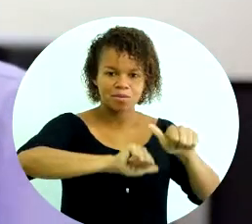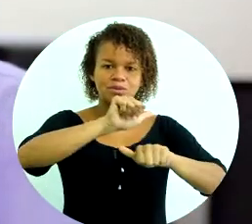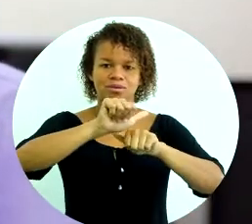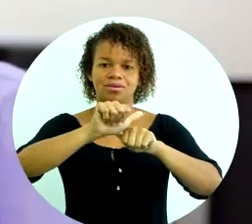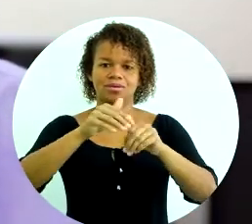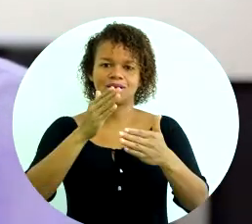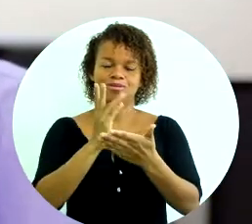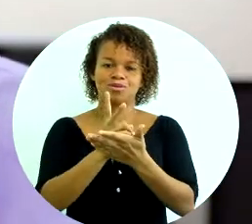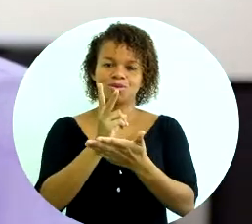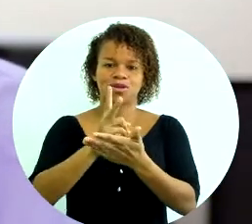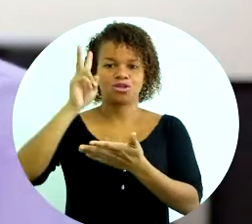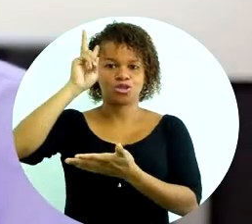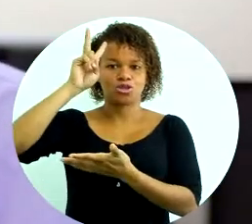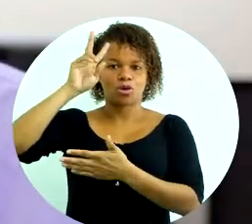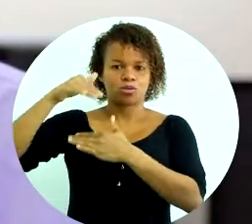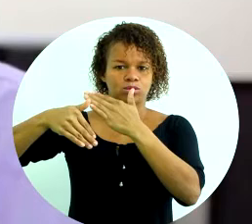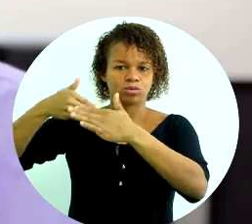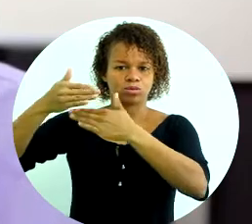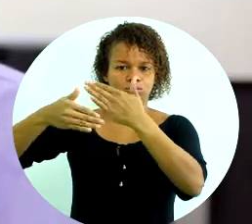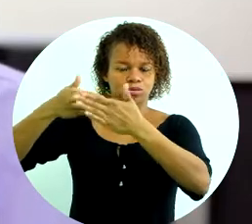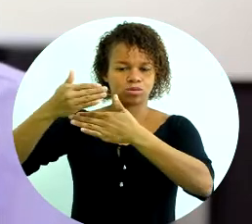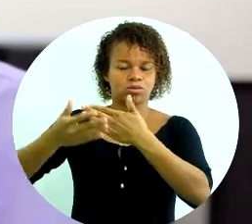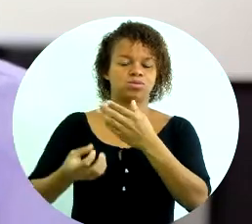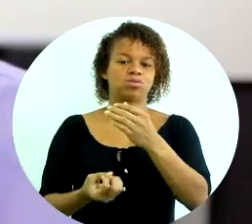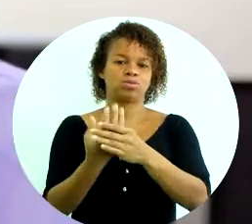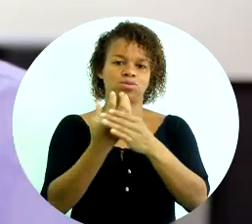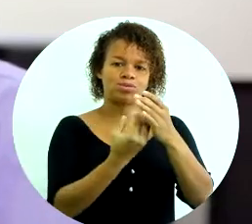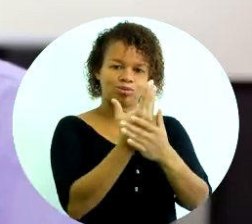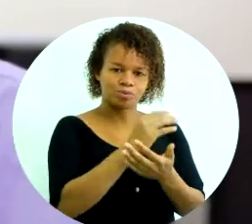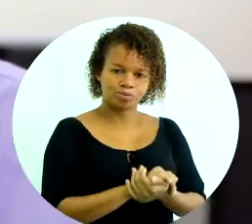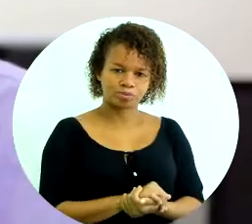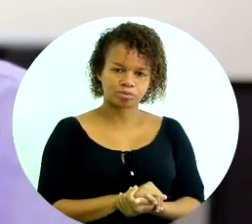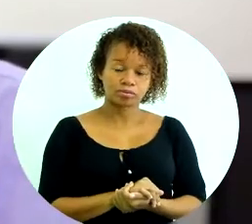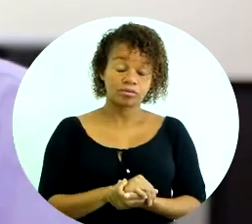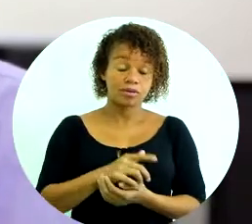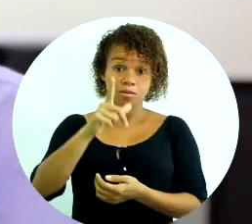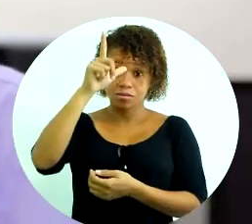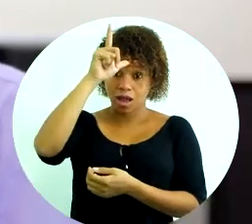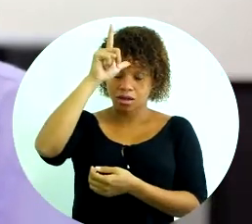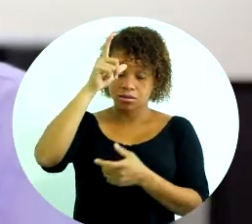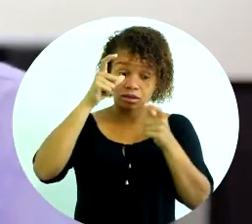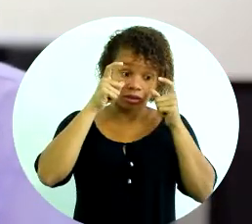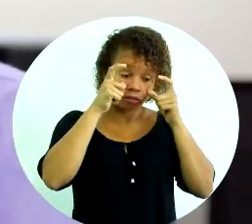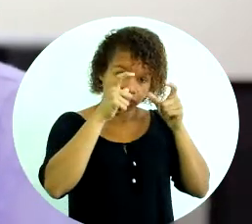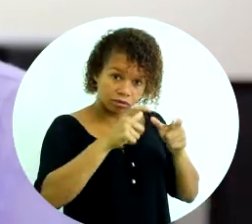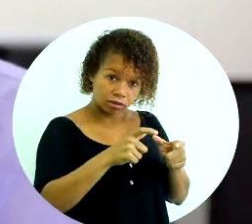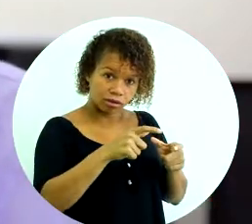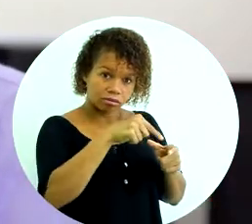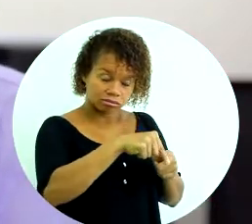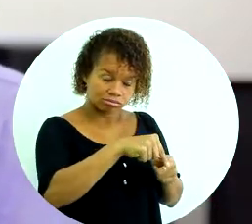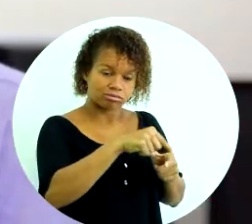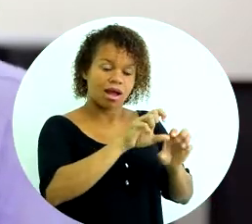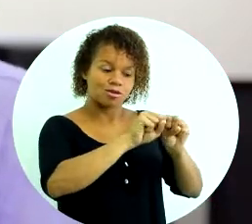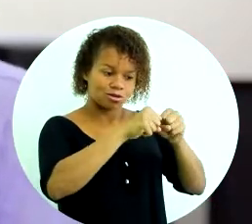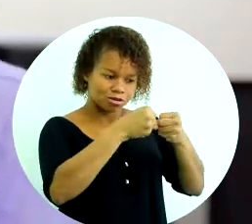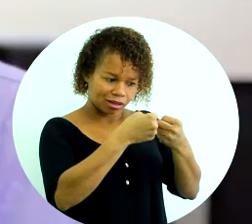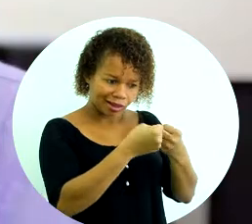a mudança ao longo do processo histórico dos modos de produção. Marx identifica que na